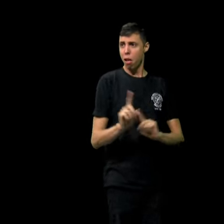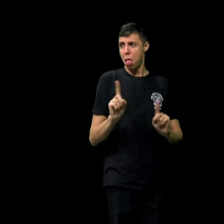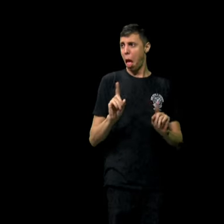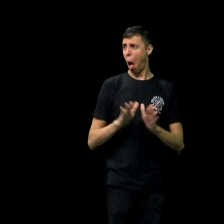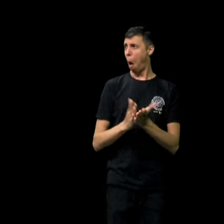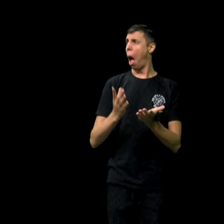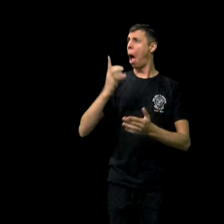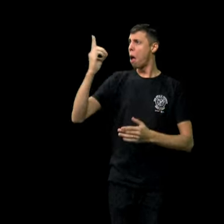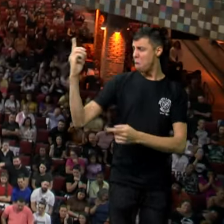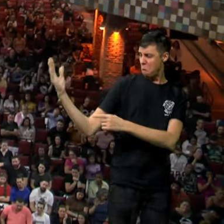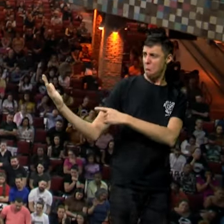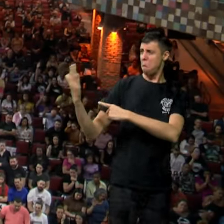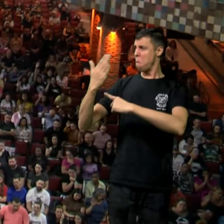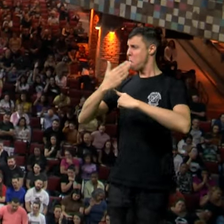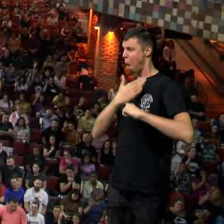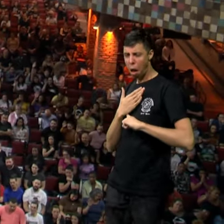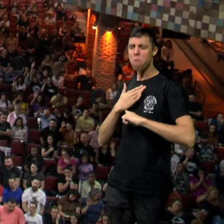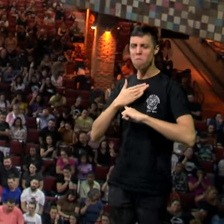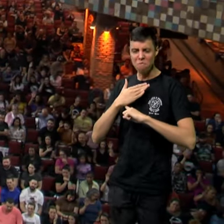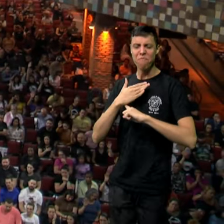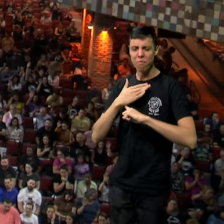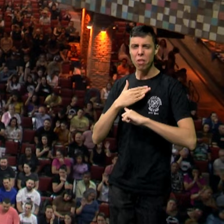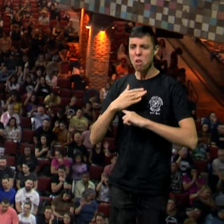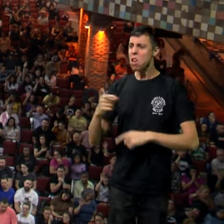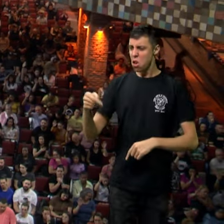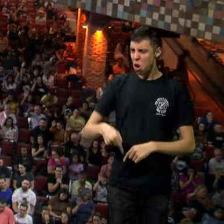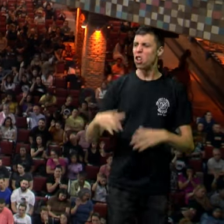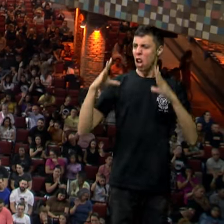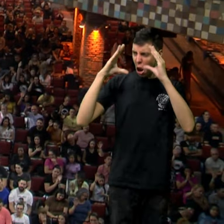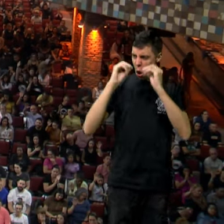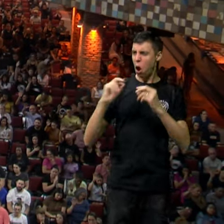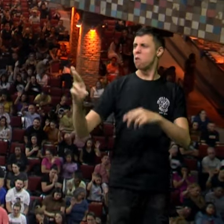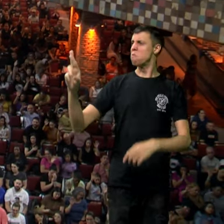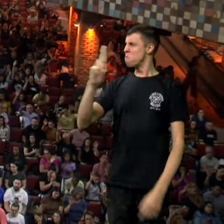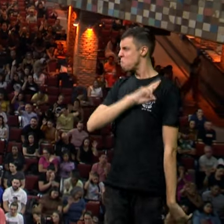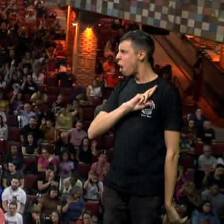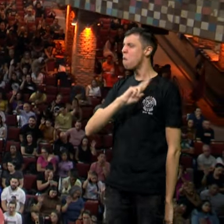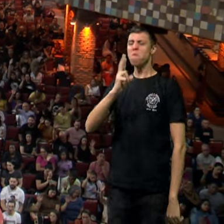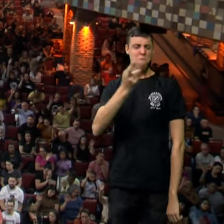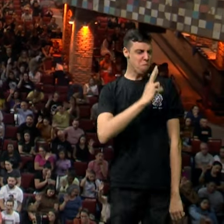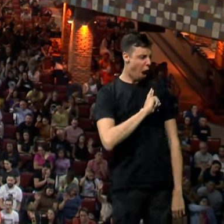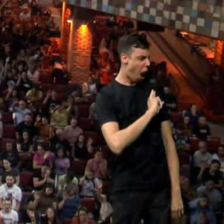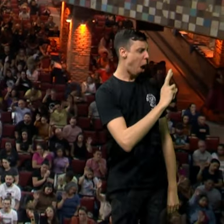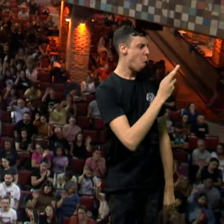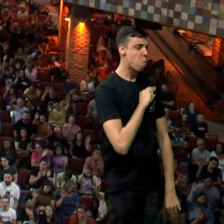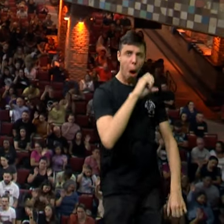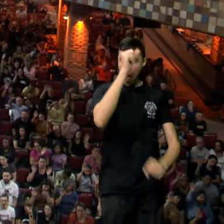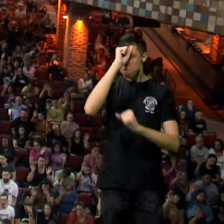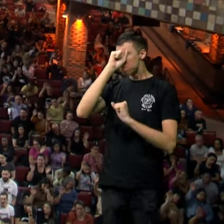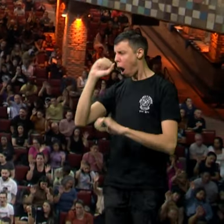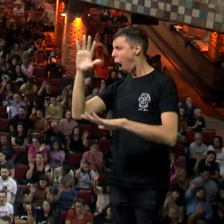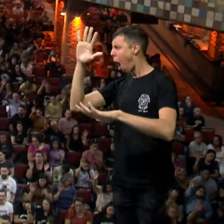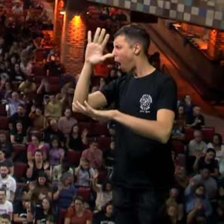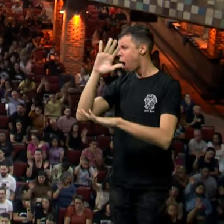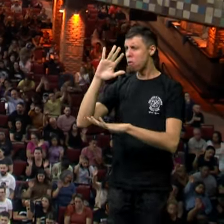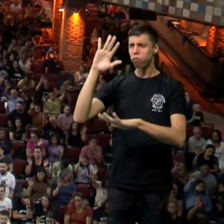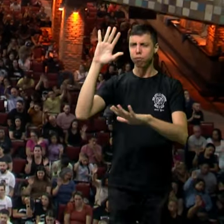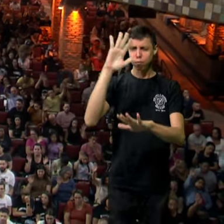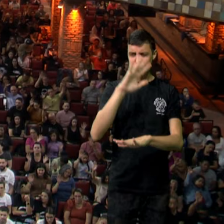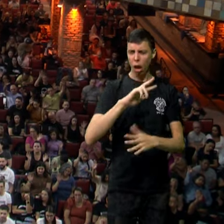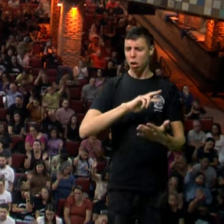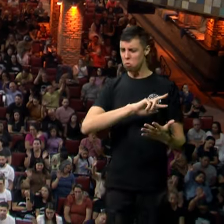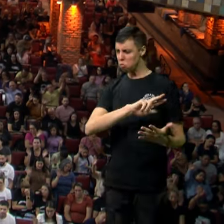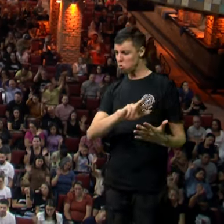me resulte, e esta é uma noite de resultado. Deus vai ativar a sobrenaturalidade da nossa vida, as correntes